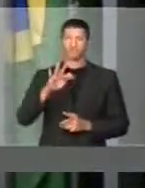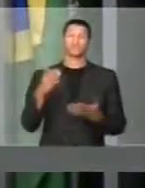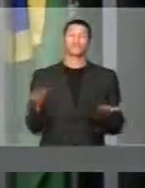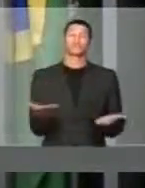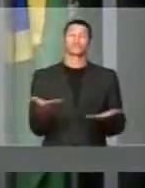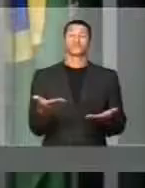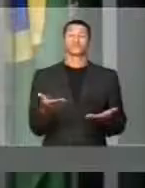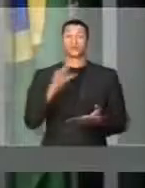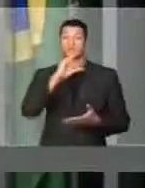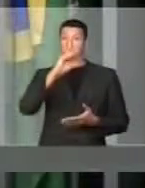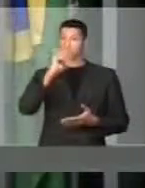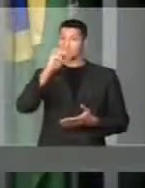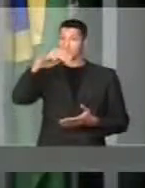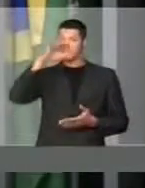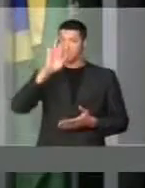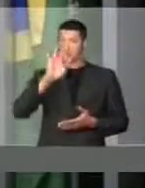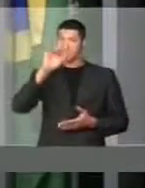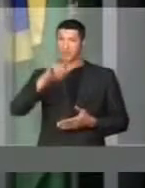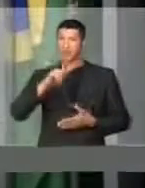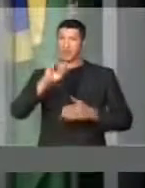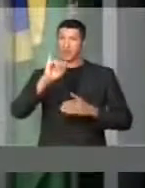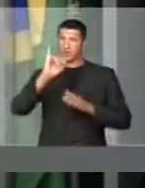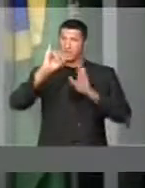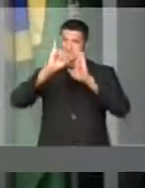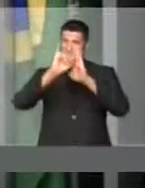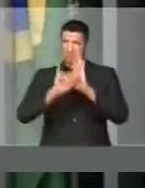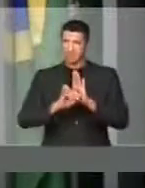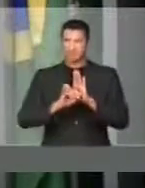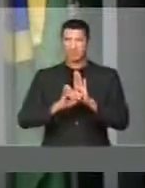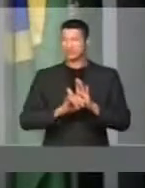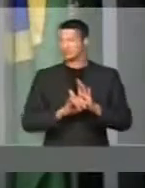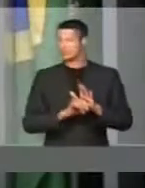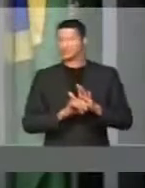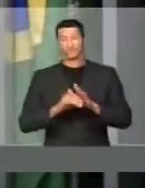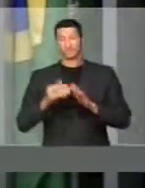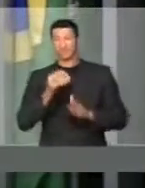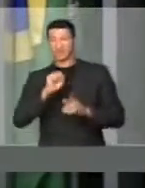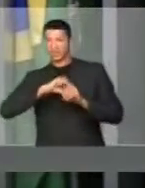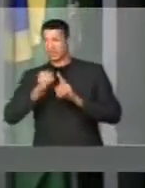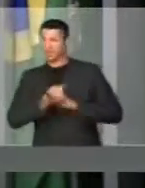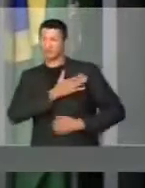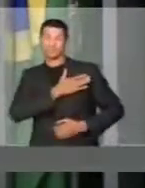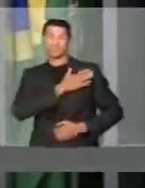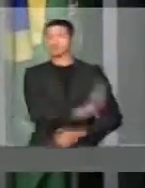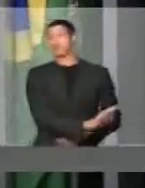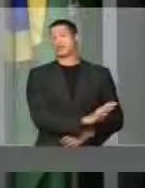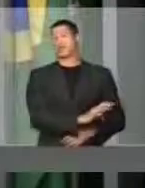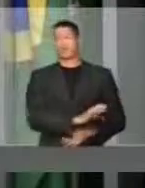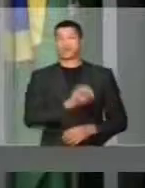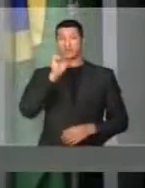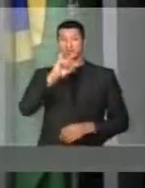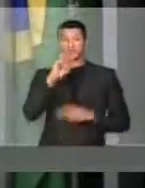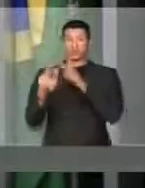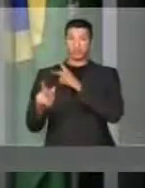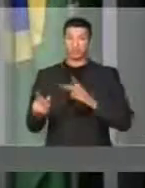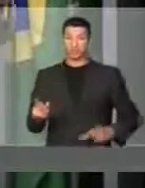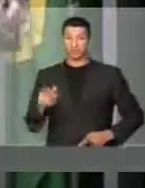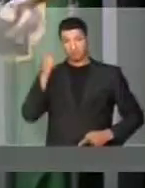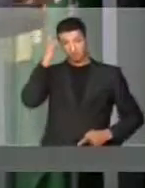Ora, a CPMF é um imposto condenado pela sociedade brasileira. E se a